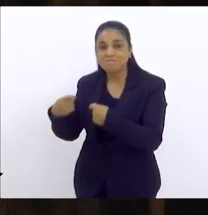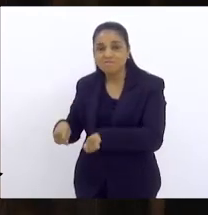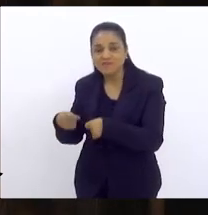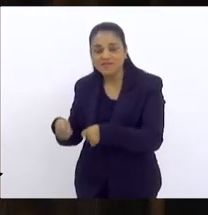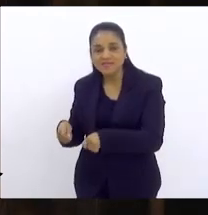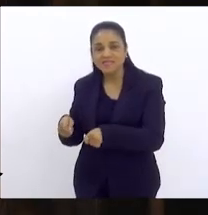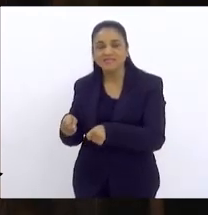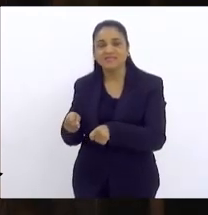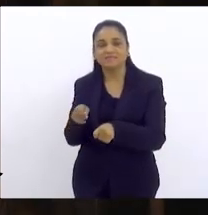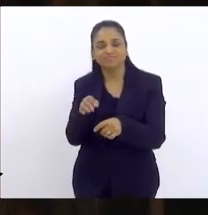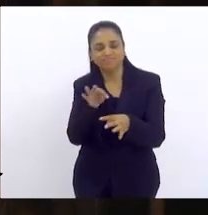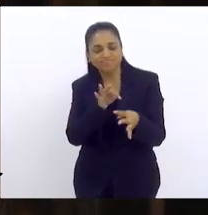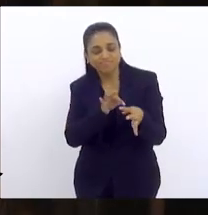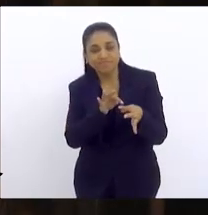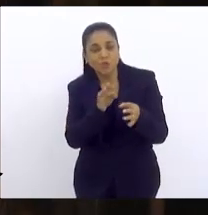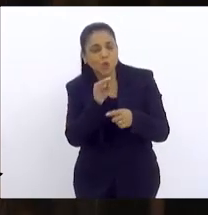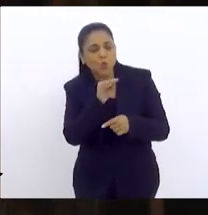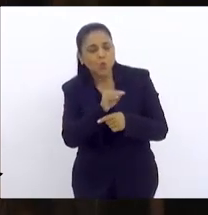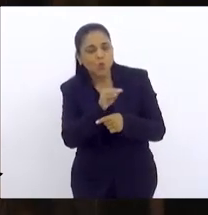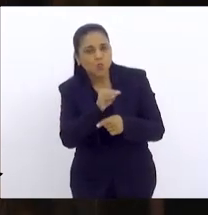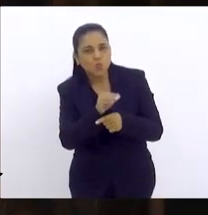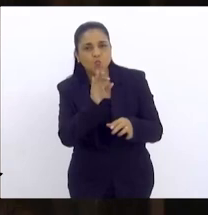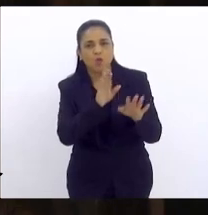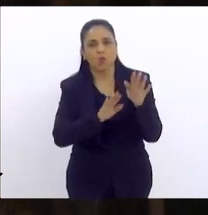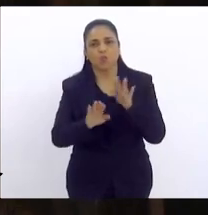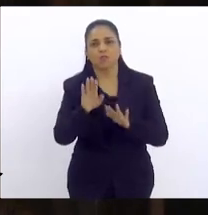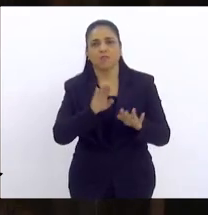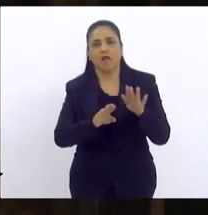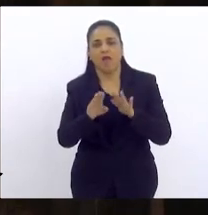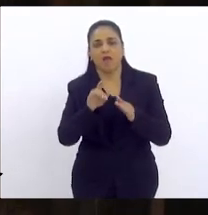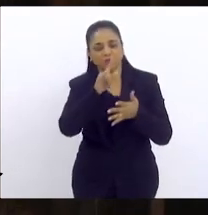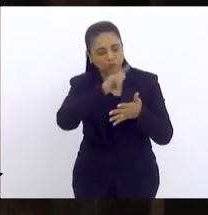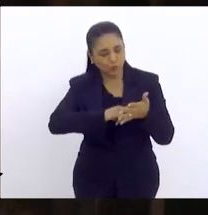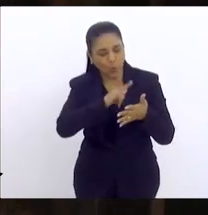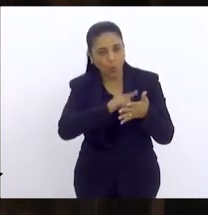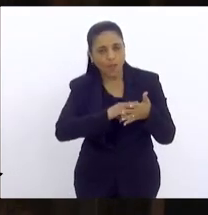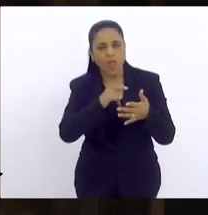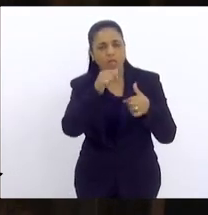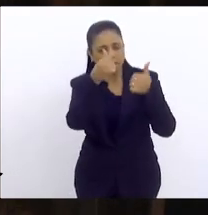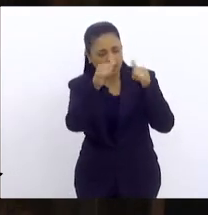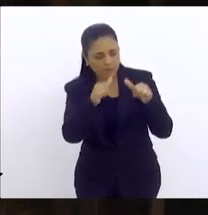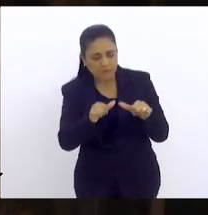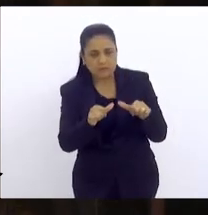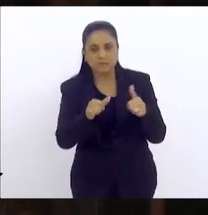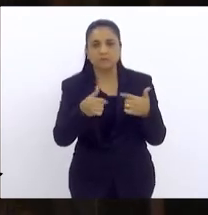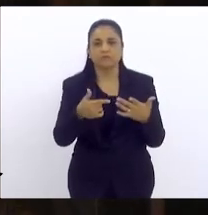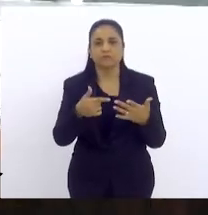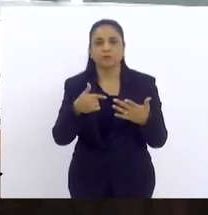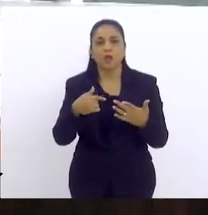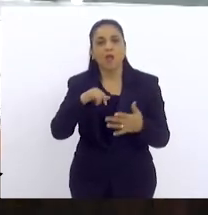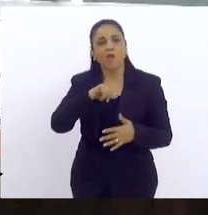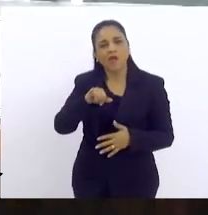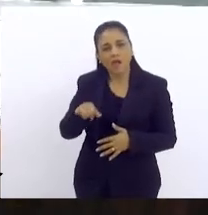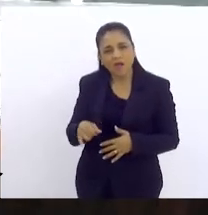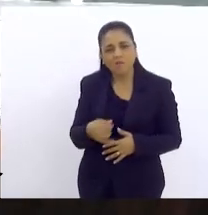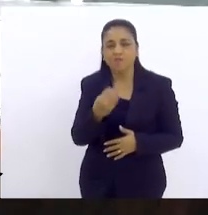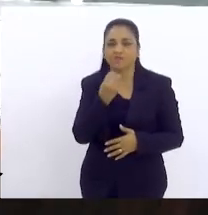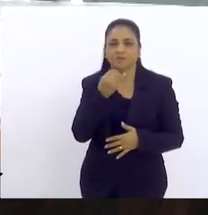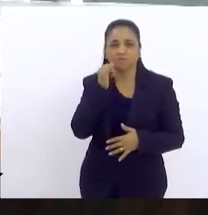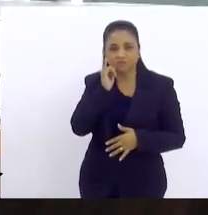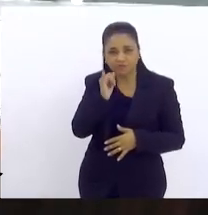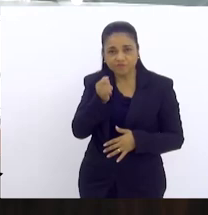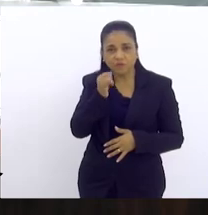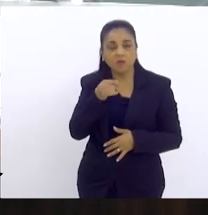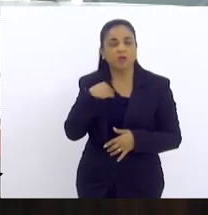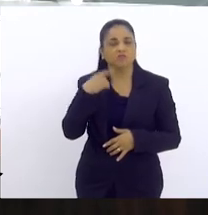que eu estou falando e aí eu queria aproveitar para falar a despeito de toda